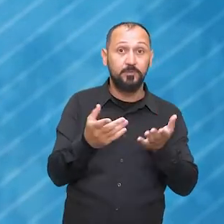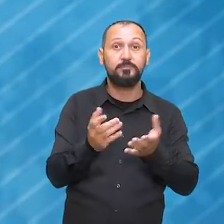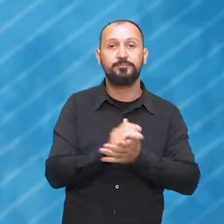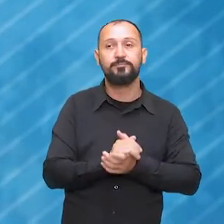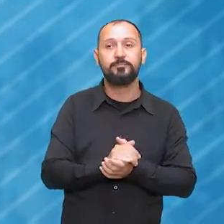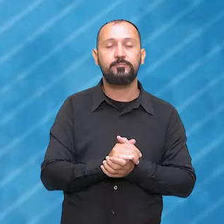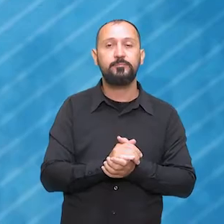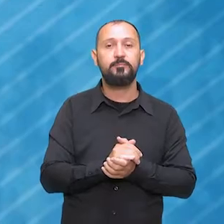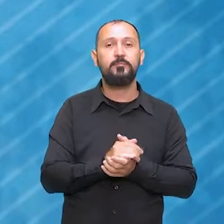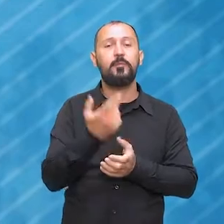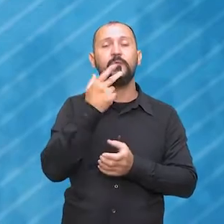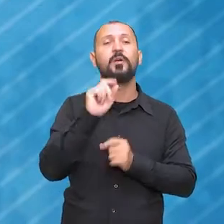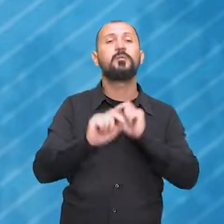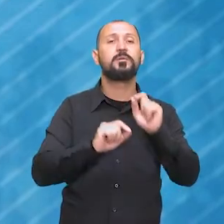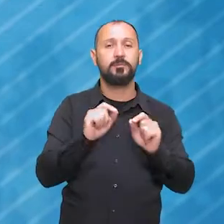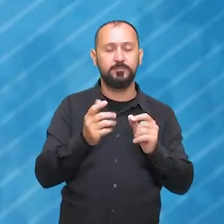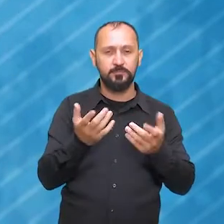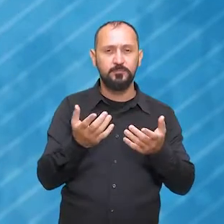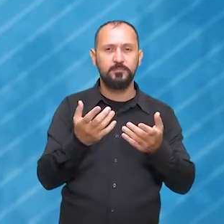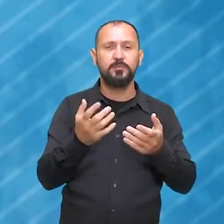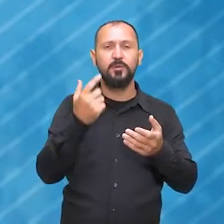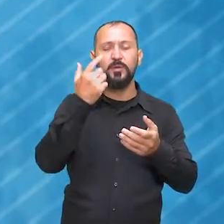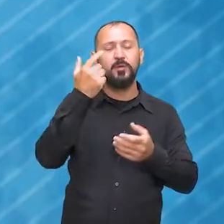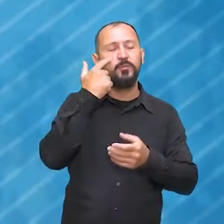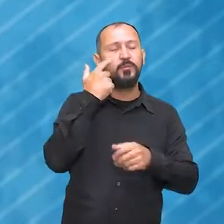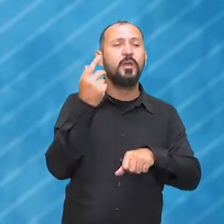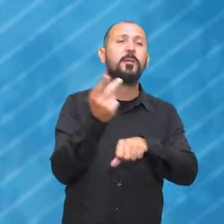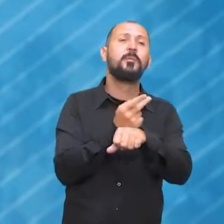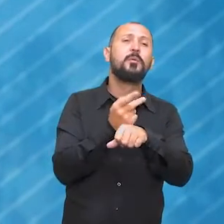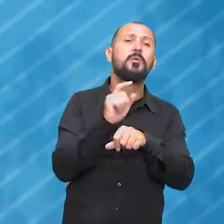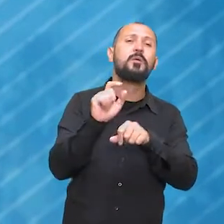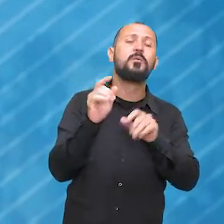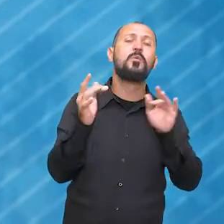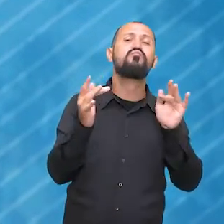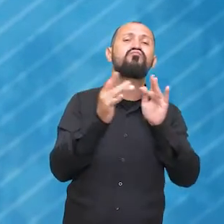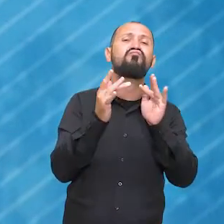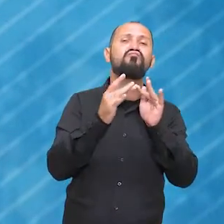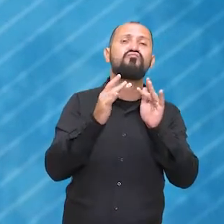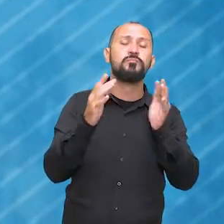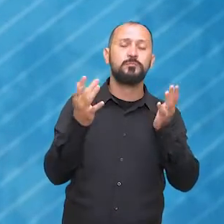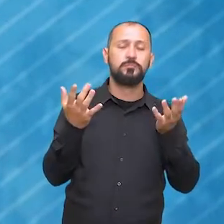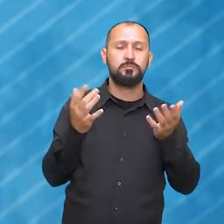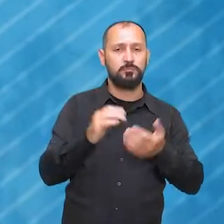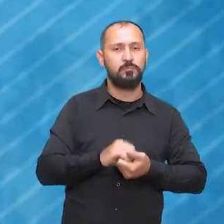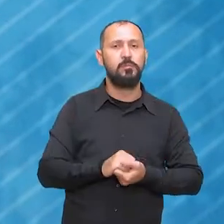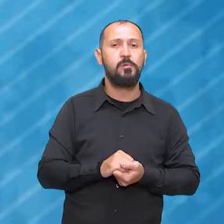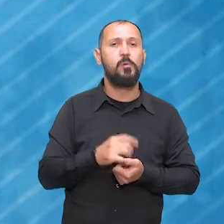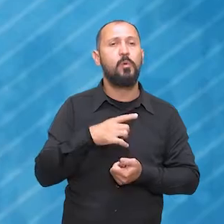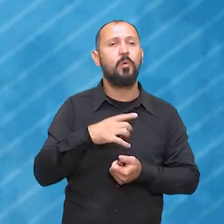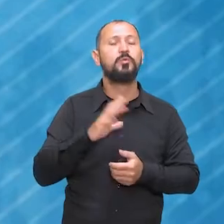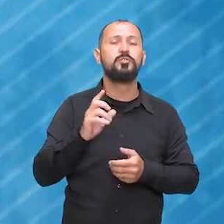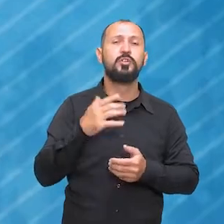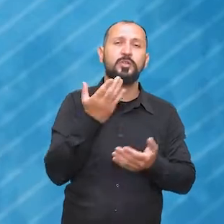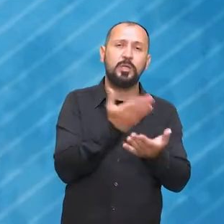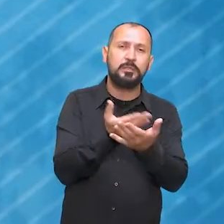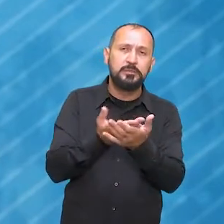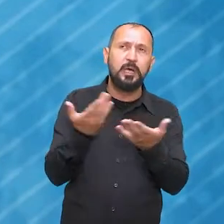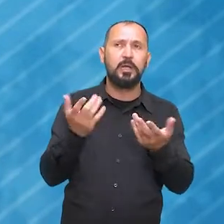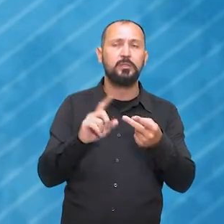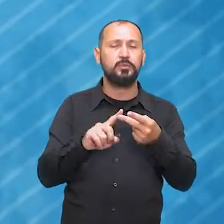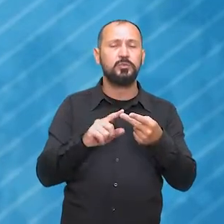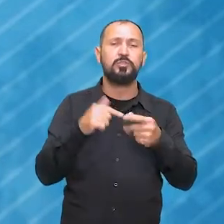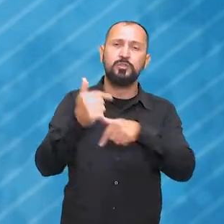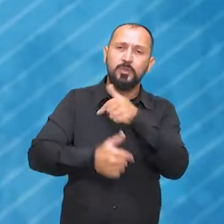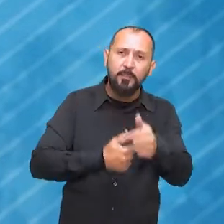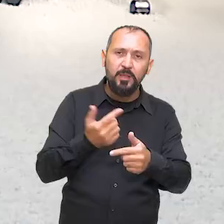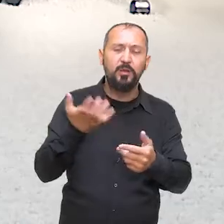tem bastante comissão muito específicas. Então, assim, o que eu diria era, procure algo mais com as que você tem